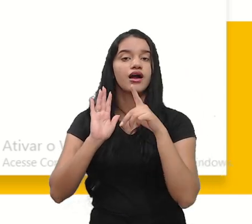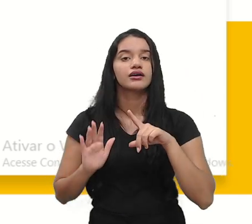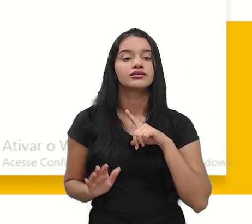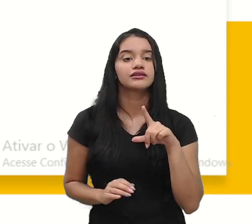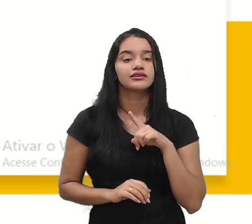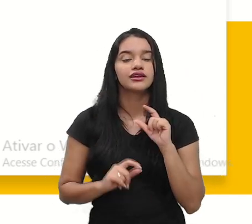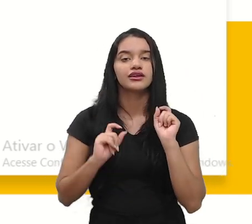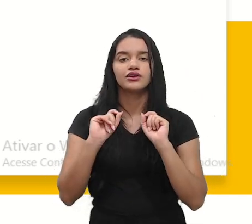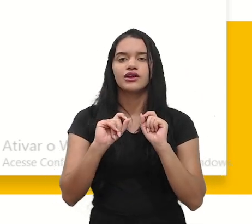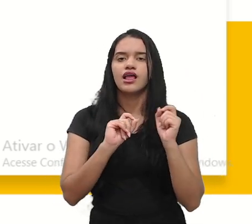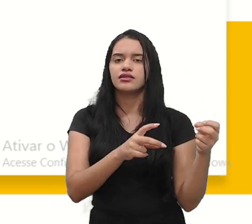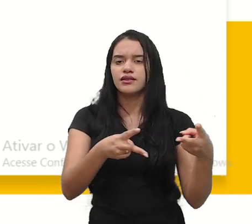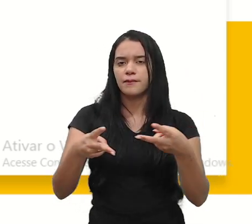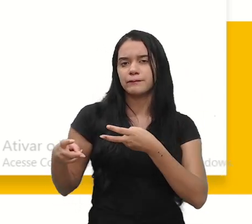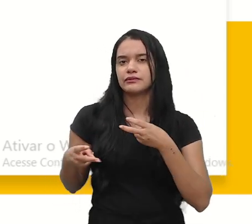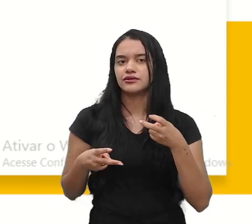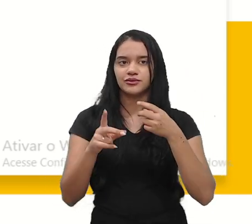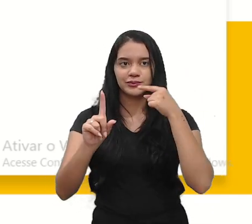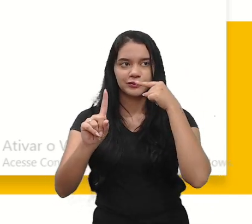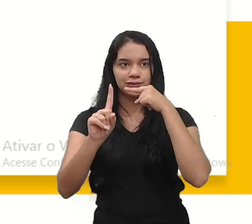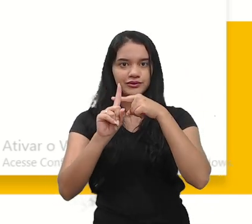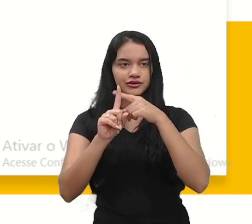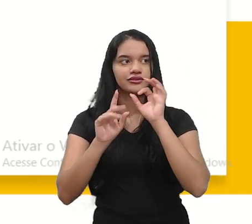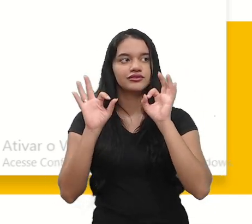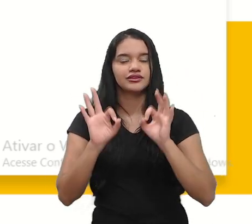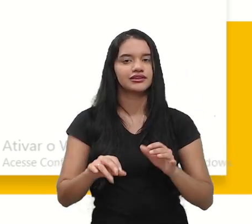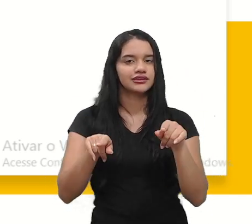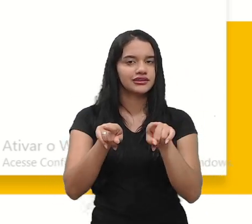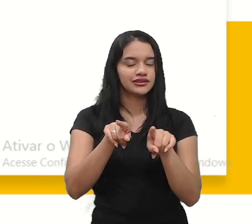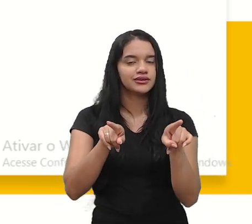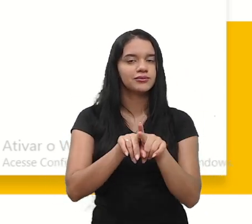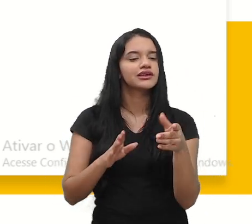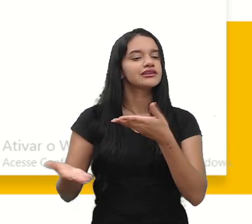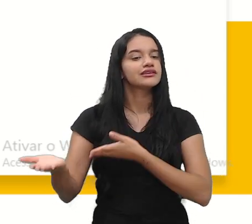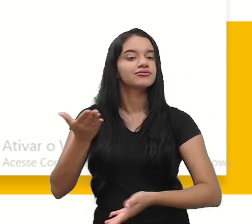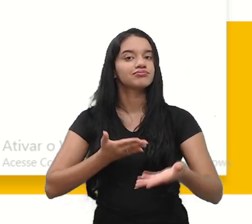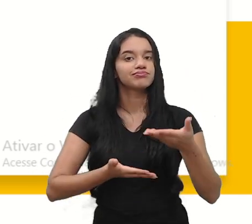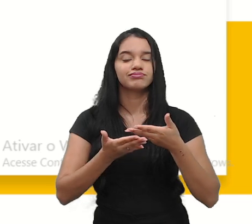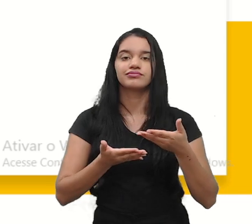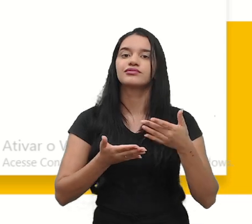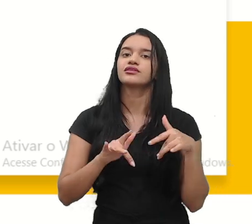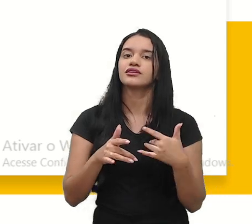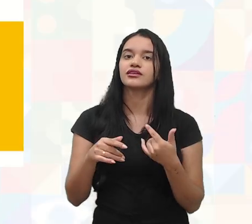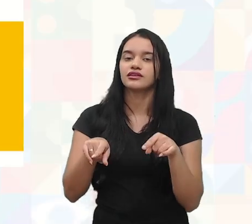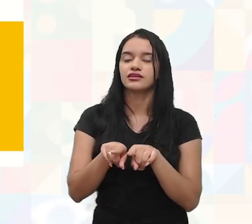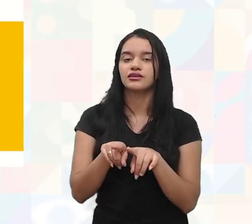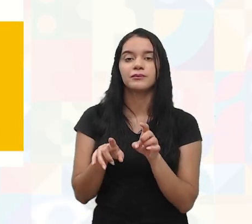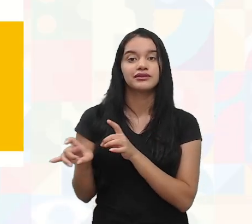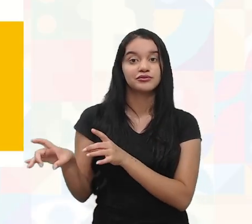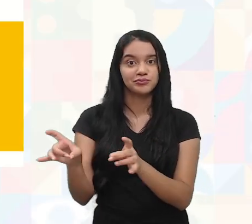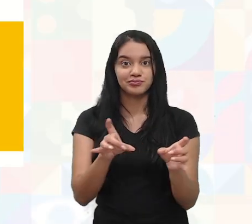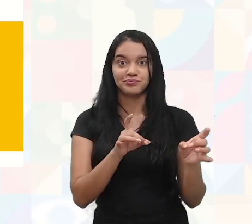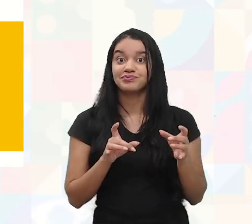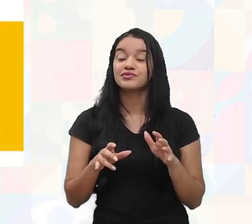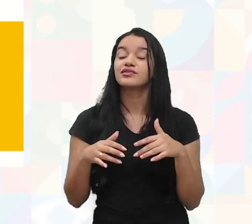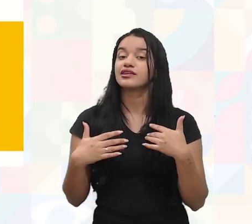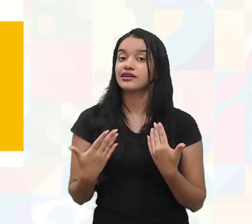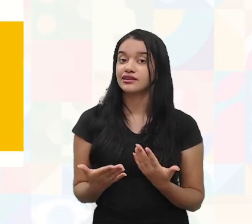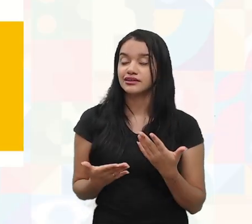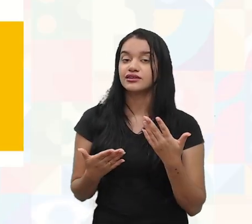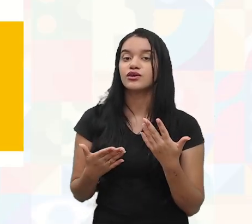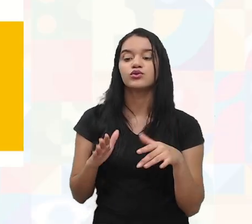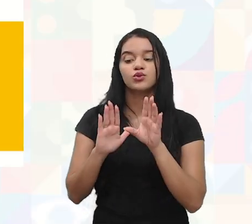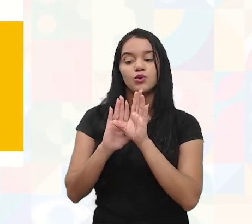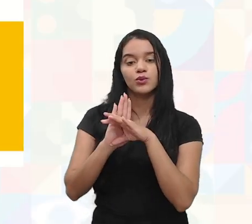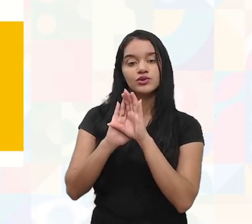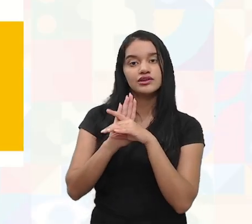em virtude da percepção positiva e das associações que os consumidores estabelecem com ela. Então, esse